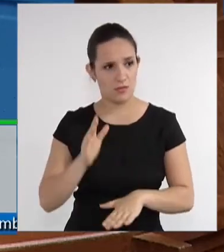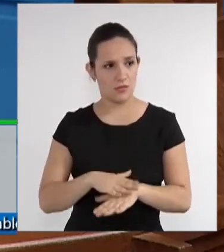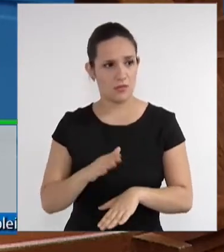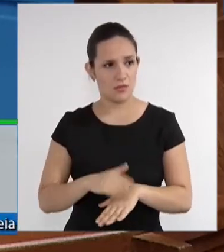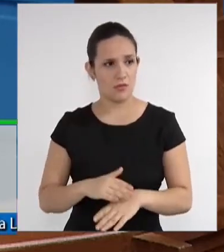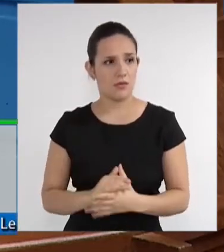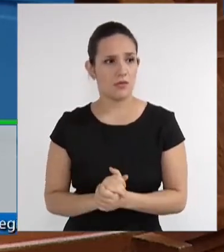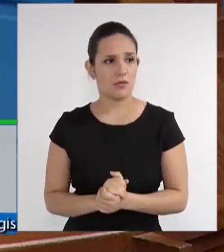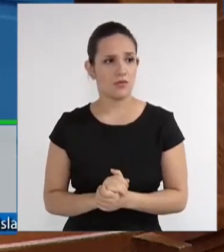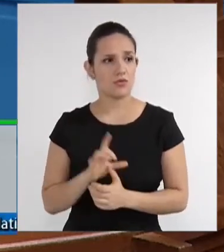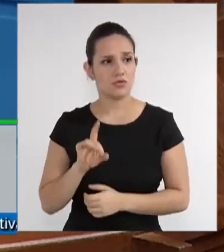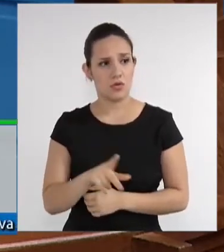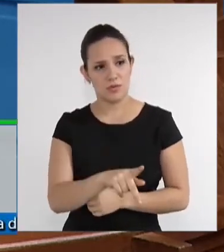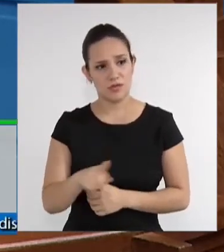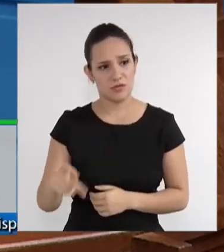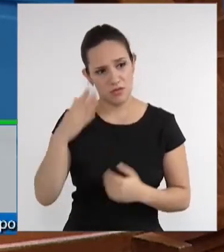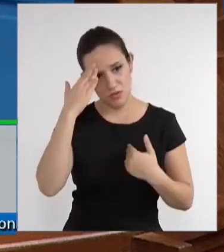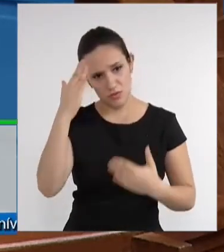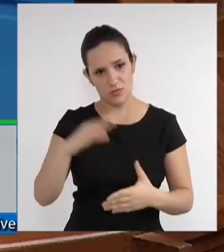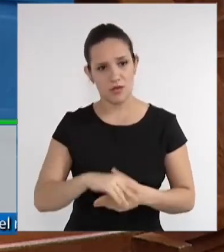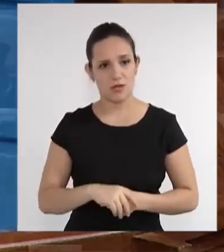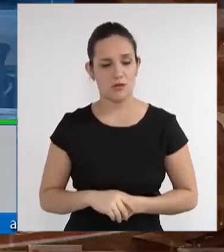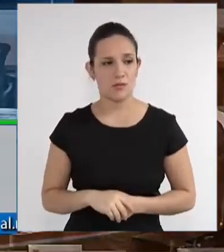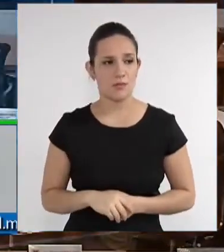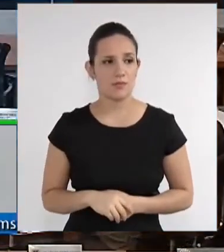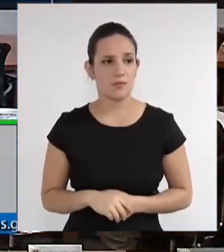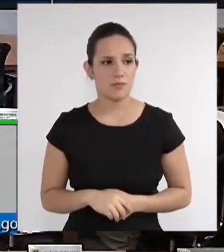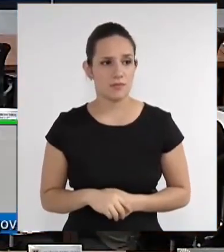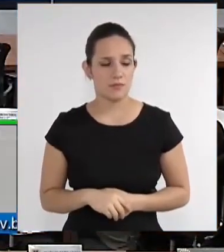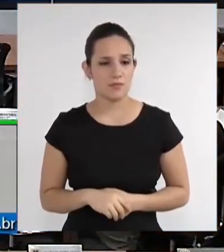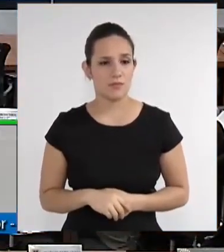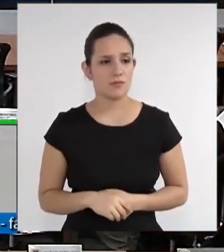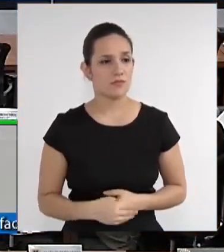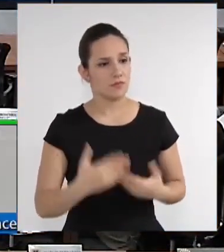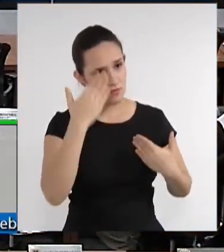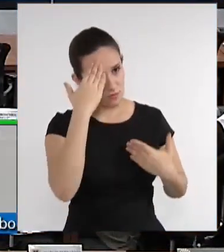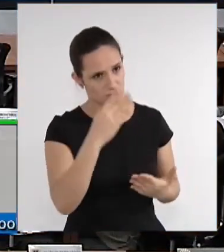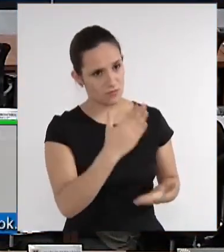reajuste esses valores. Era isso, senhor presidente. Muito obrigado. Obrigado, deputado Barbosinha.